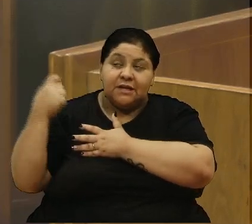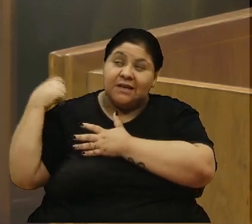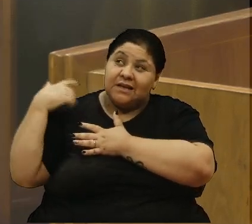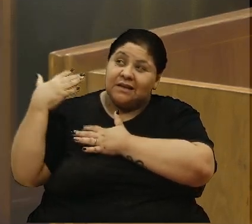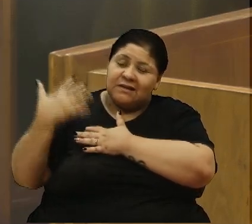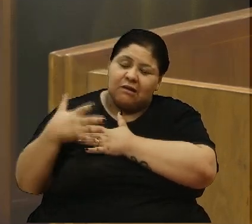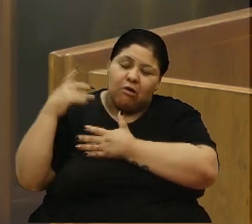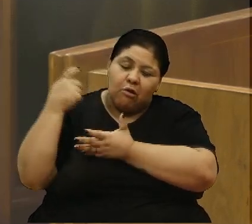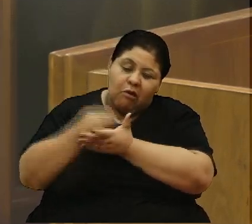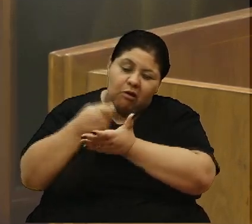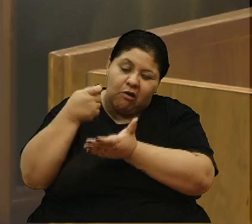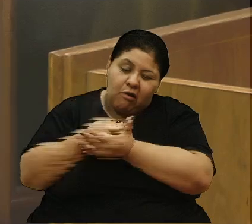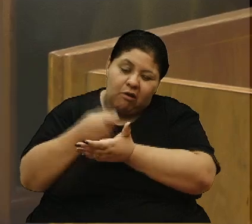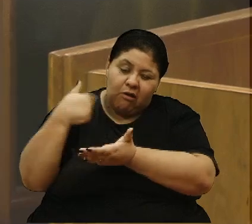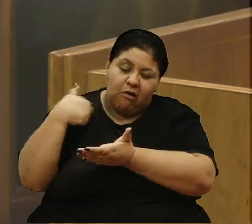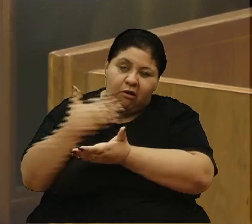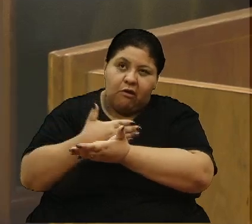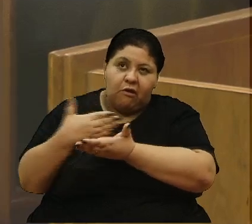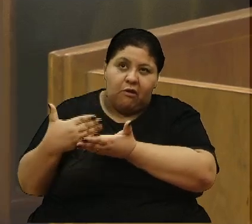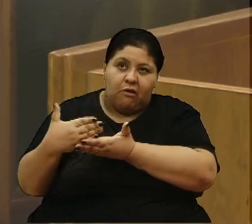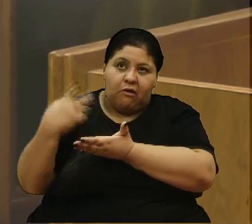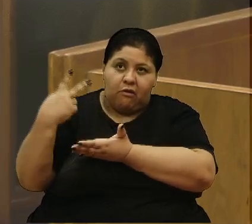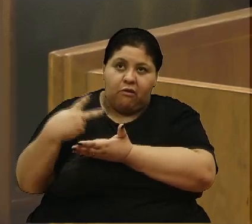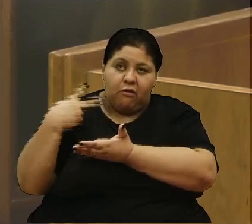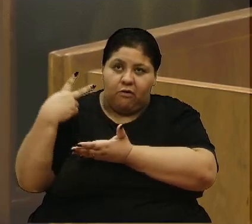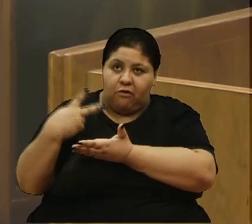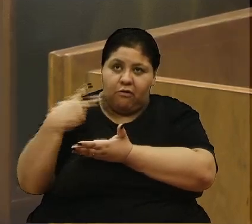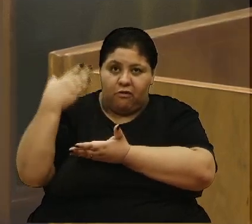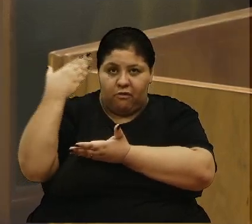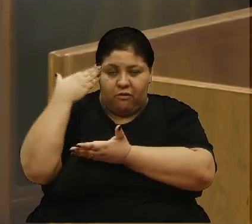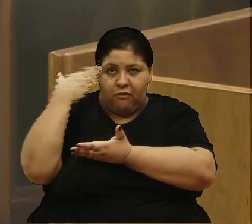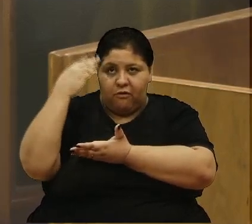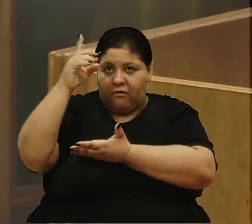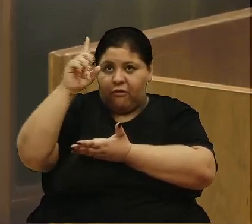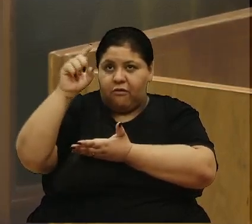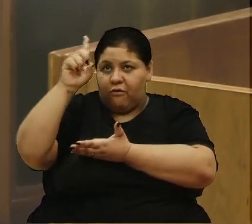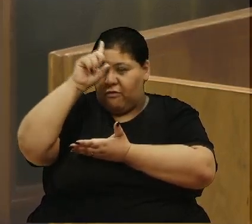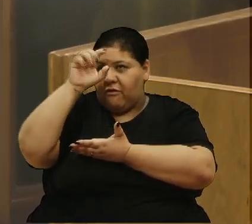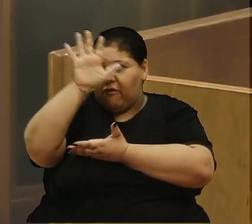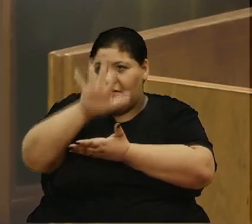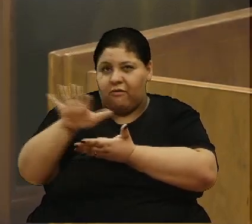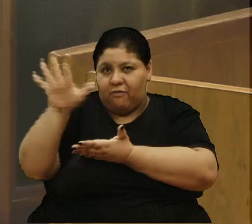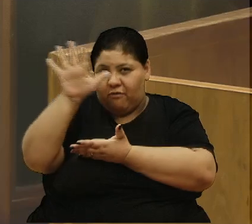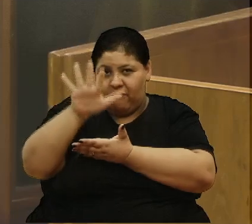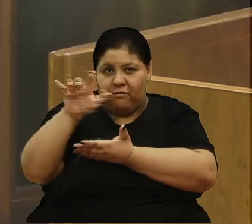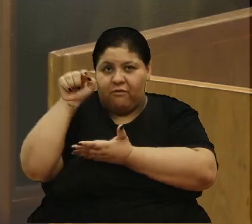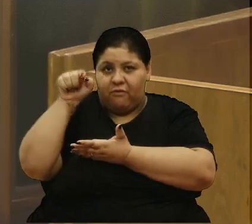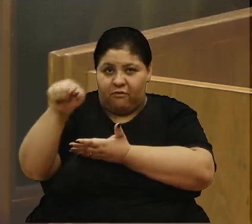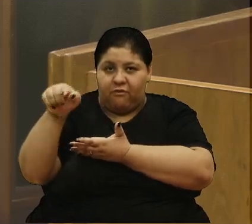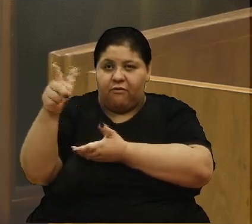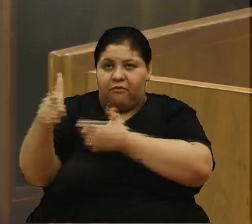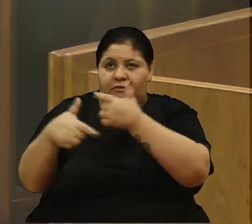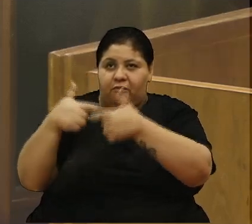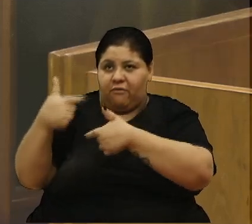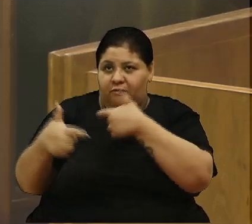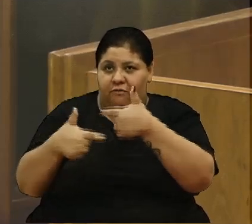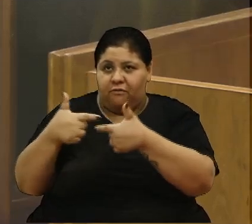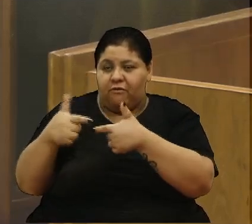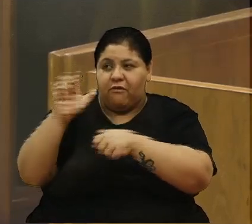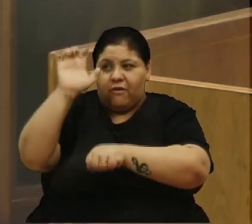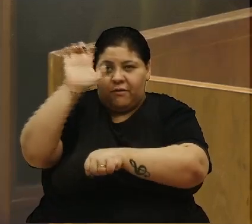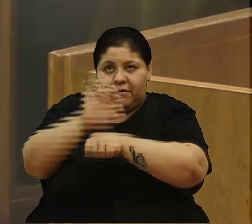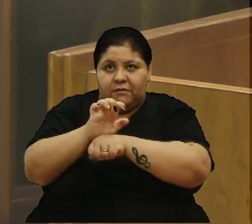era uma luta. E quando eu assumi, obviamente, como vereadora, mesmo sabendo que o Hospital Geral é um hospital, é um serviço, né, no caso do